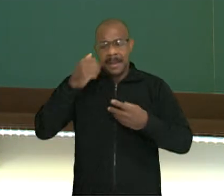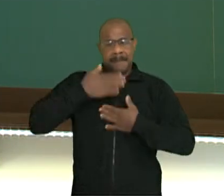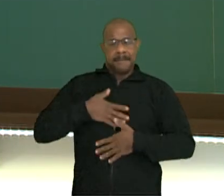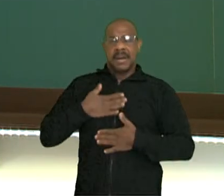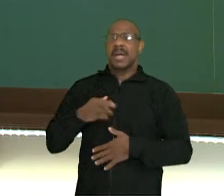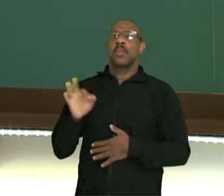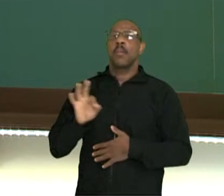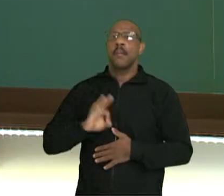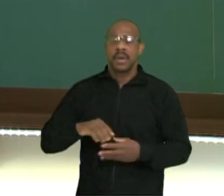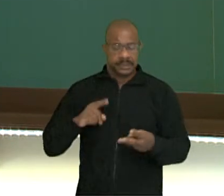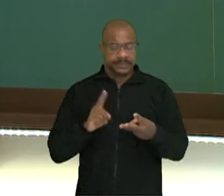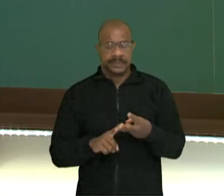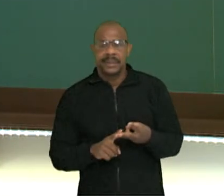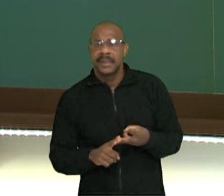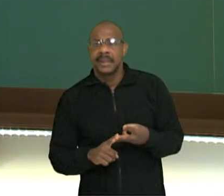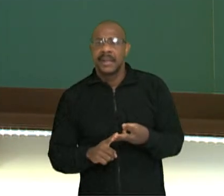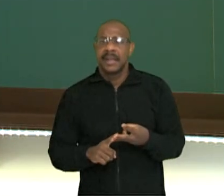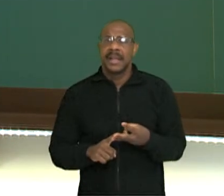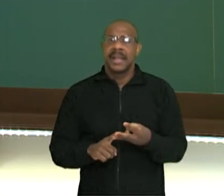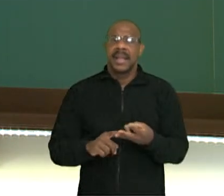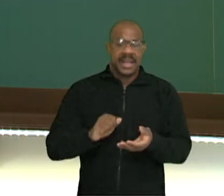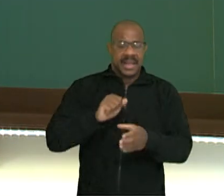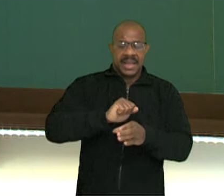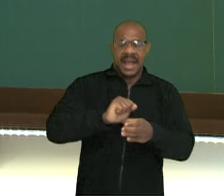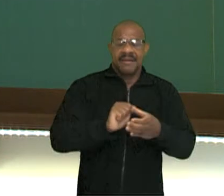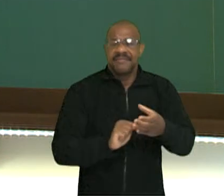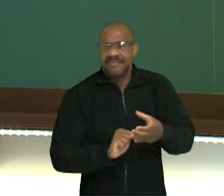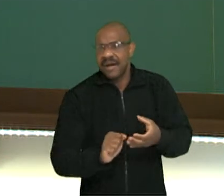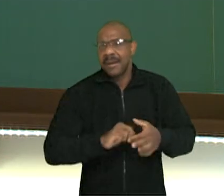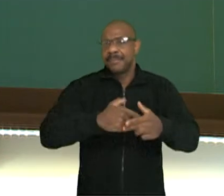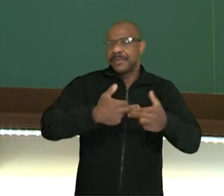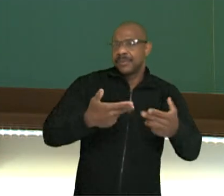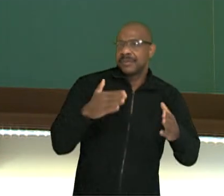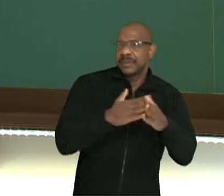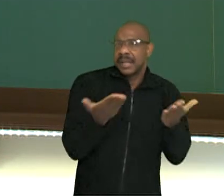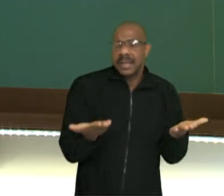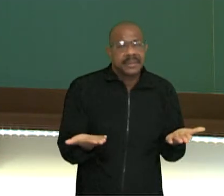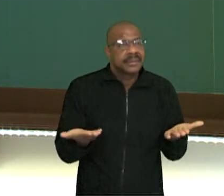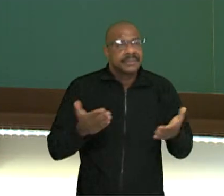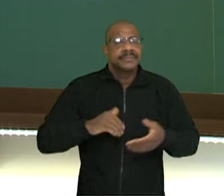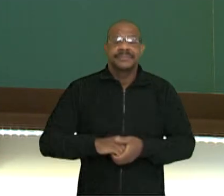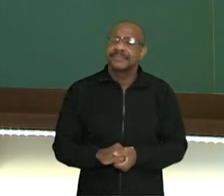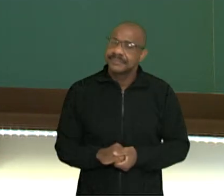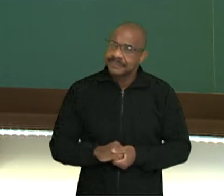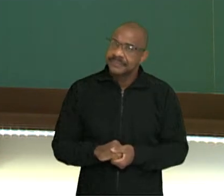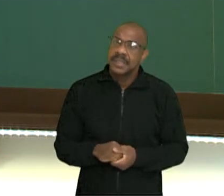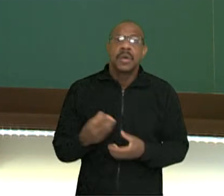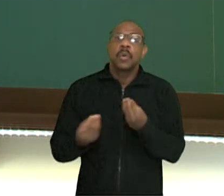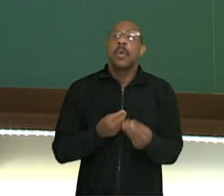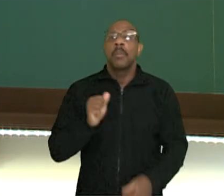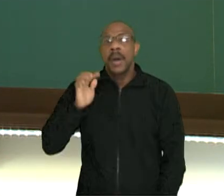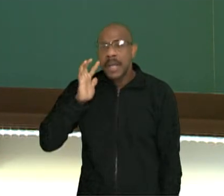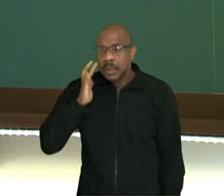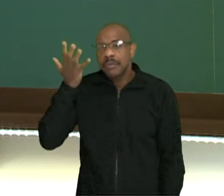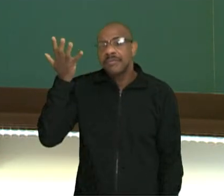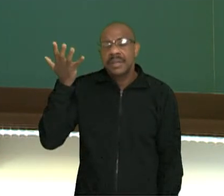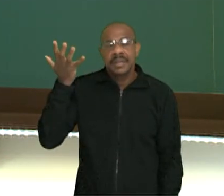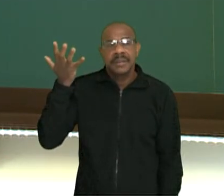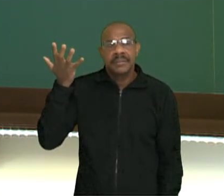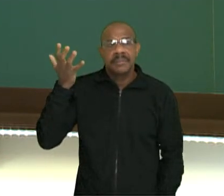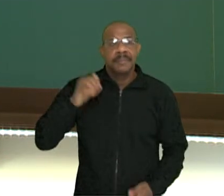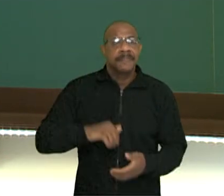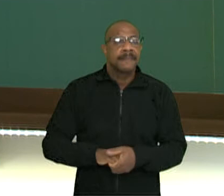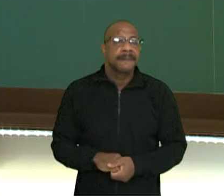ficar armazenando água para conseguir driblar esse problema, né? E como resolver isso? Então, já estou apontando,